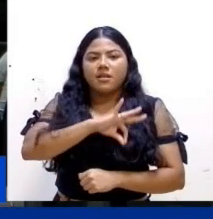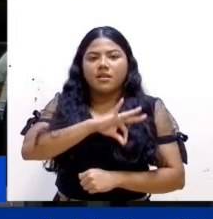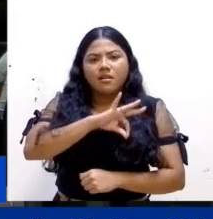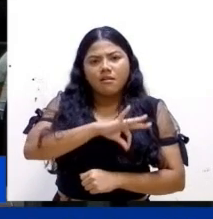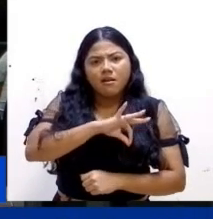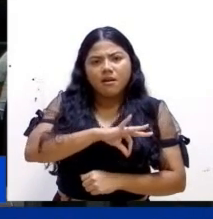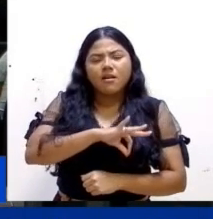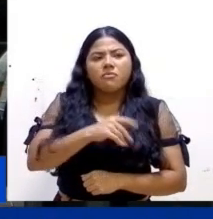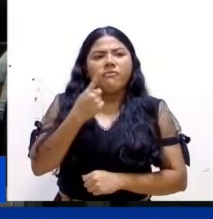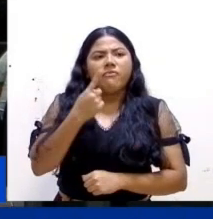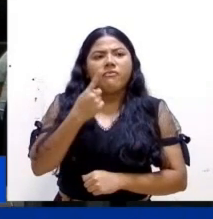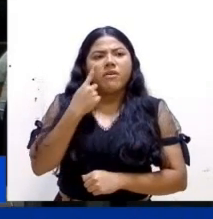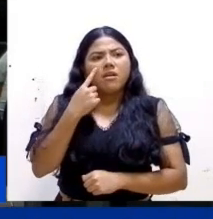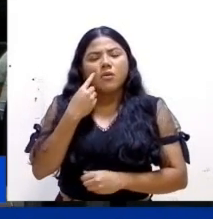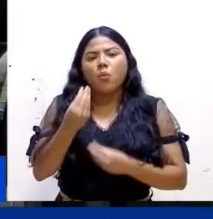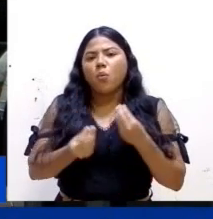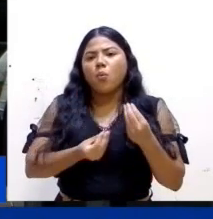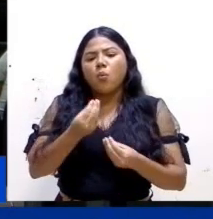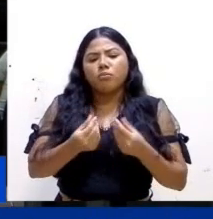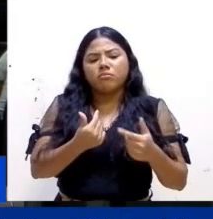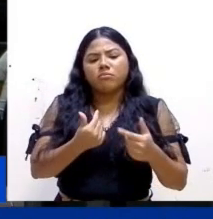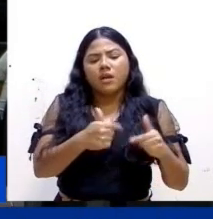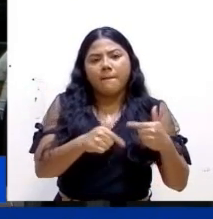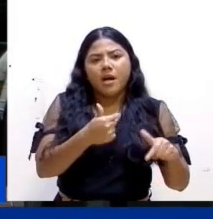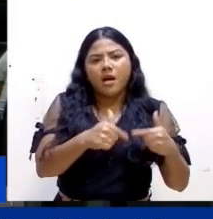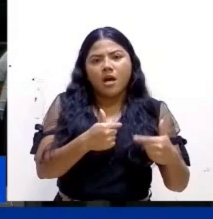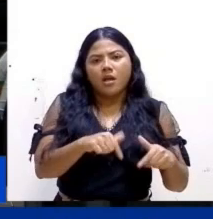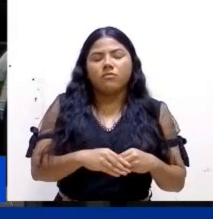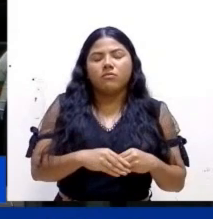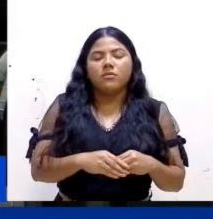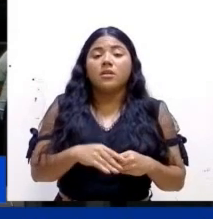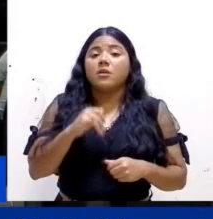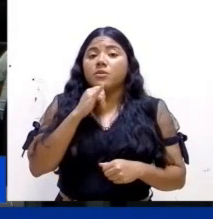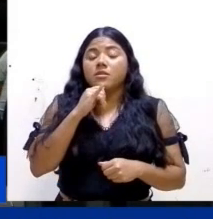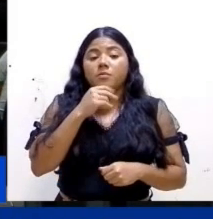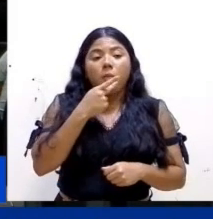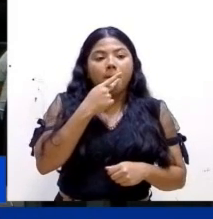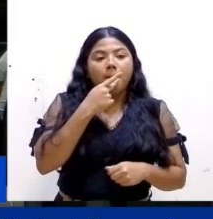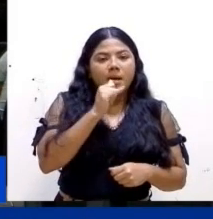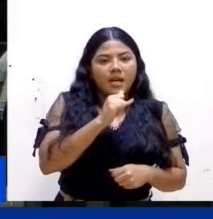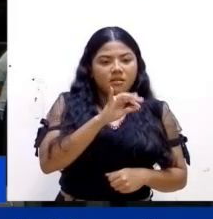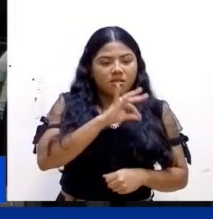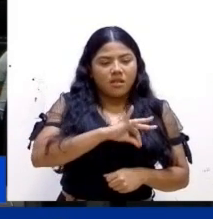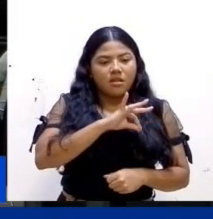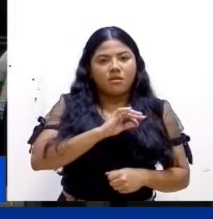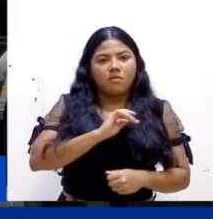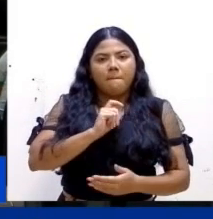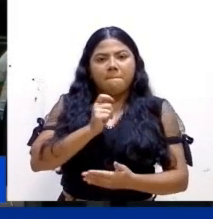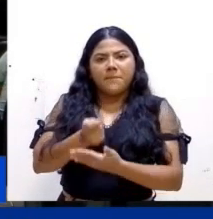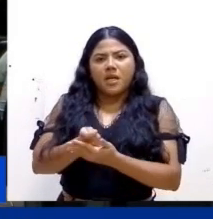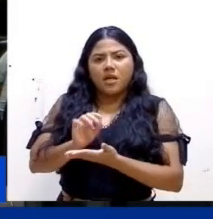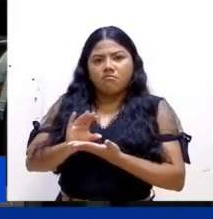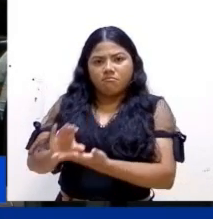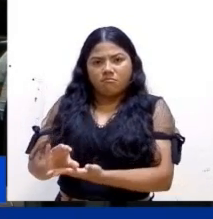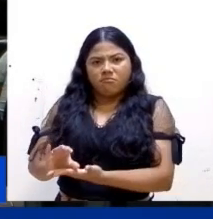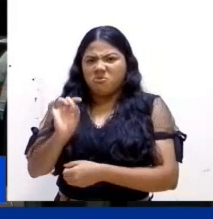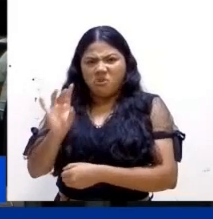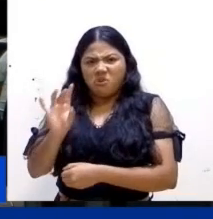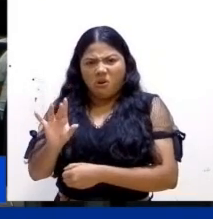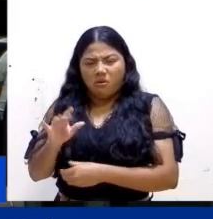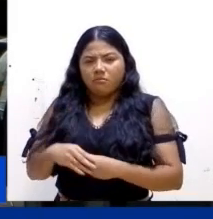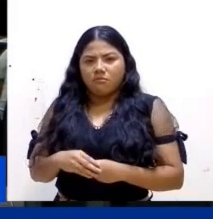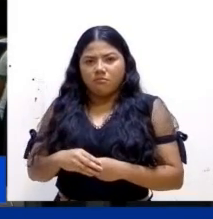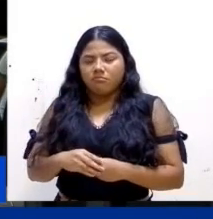As condições dos pais. É só o pai que tem que pagar a pensão, a mãe também pode pagar a pensão. E